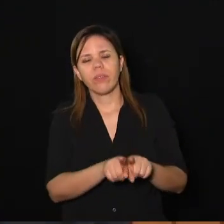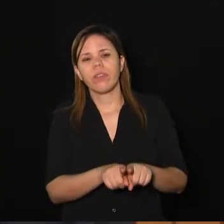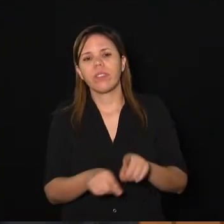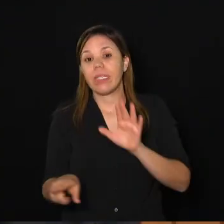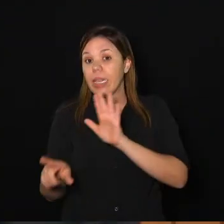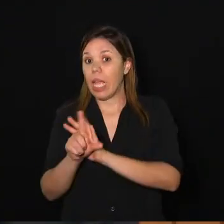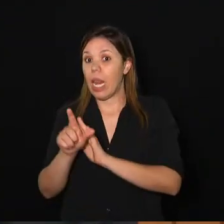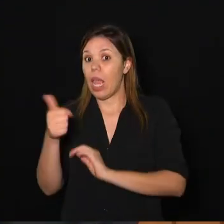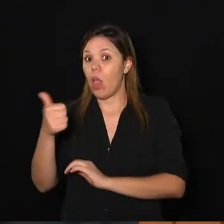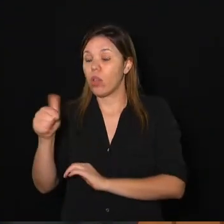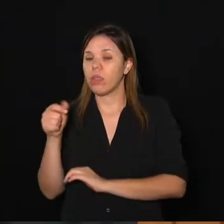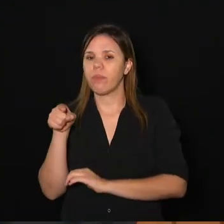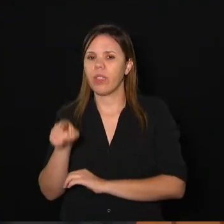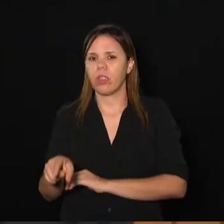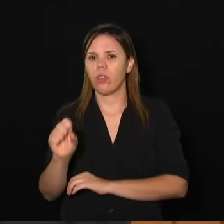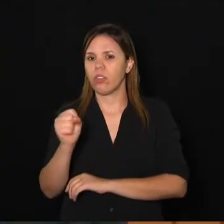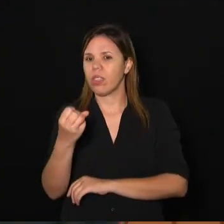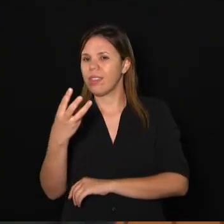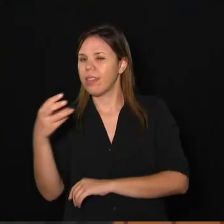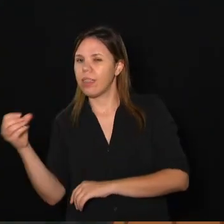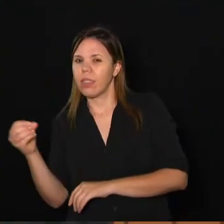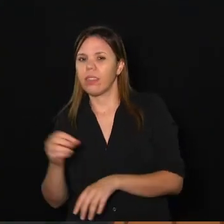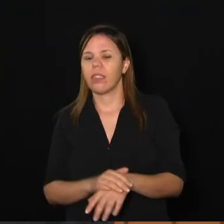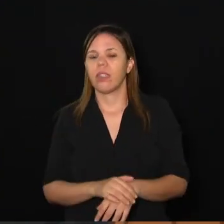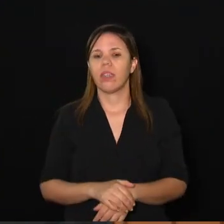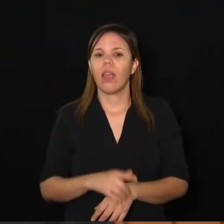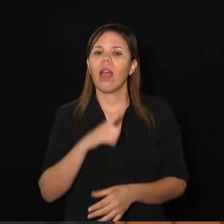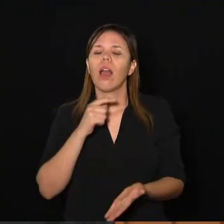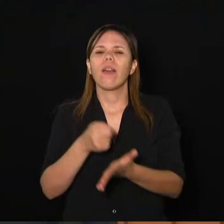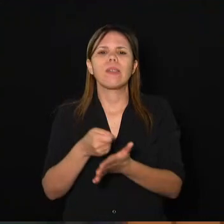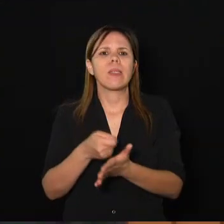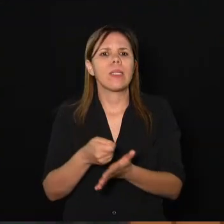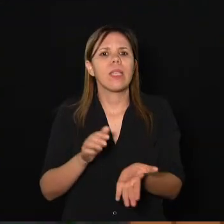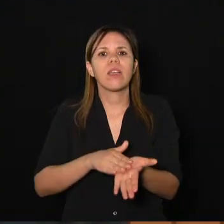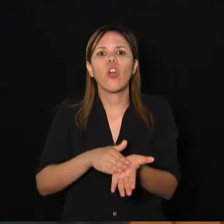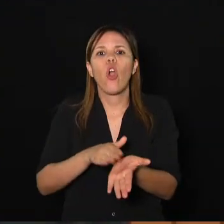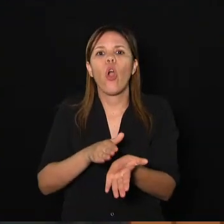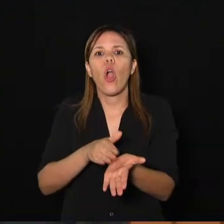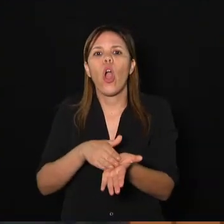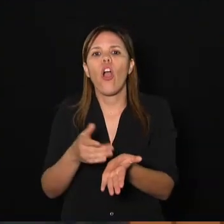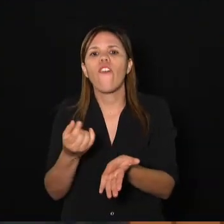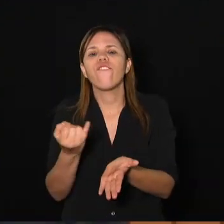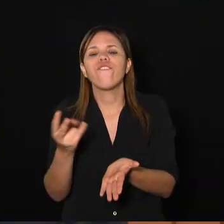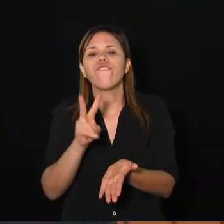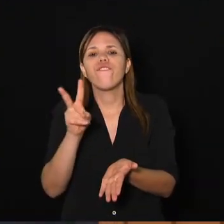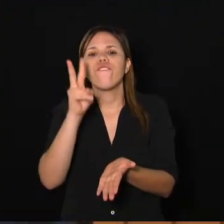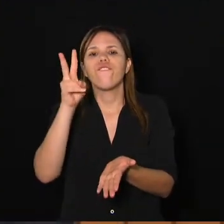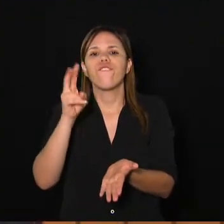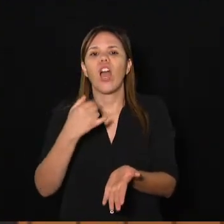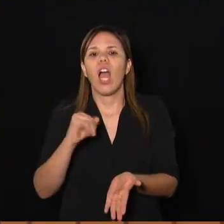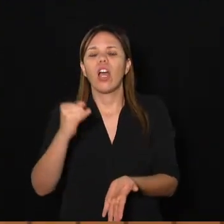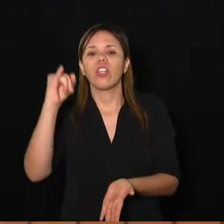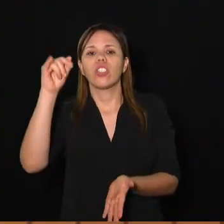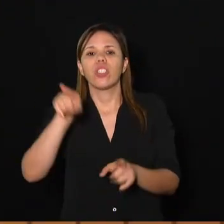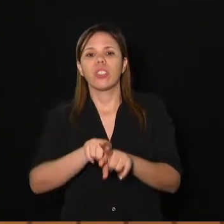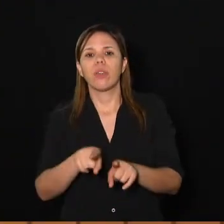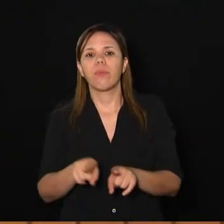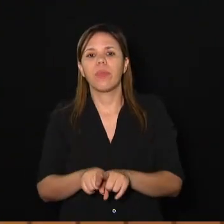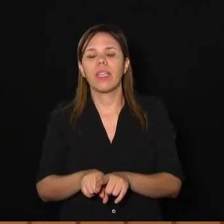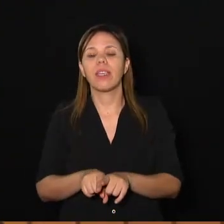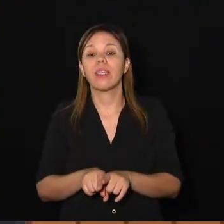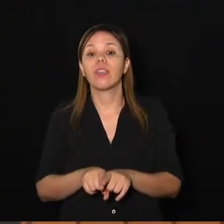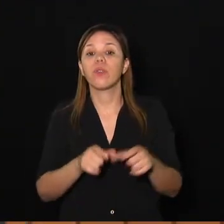lei 11.830 que ela determina a cobrança da taxa sanitária para fim de concessão de alvará